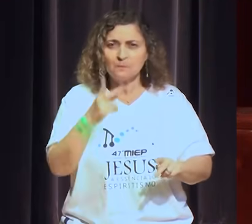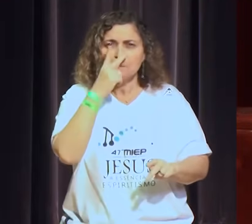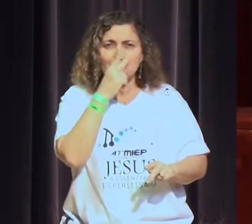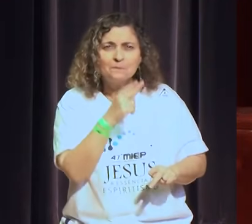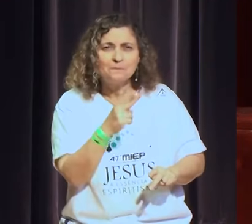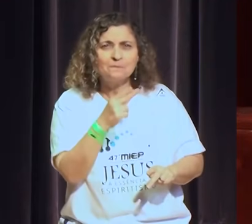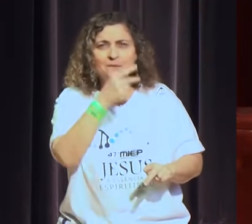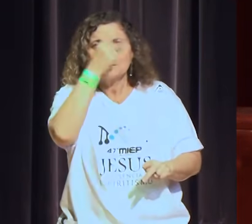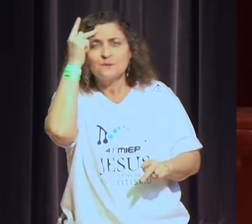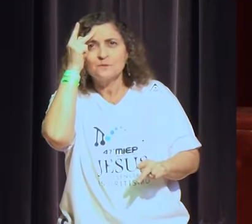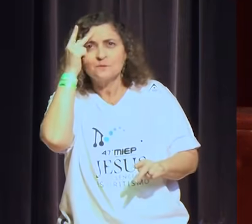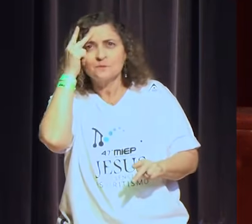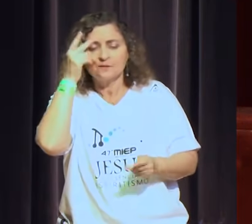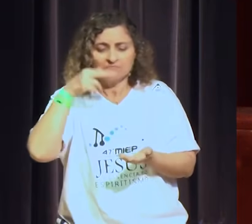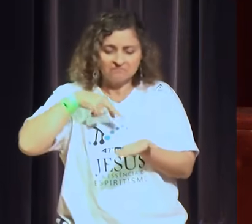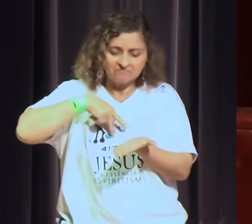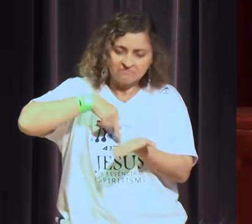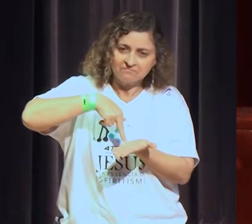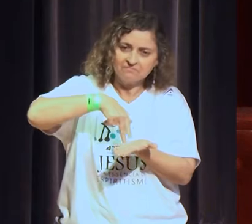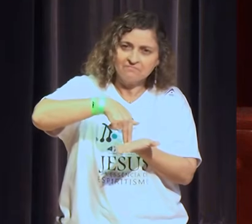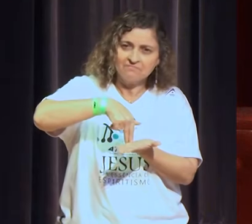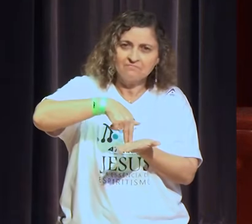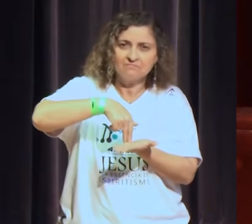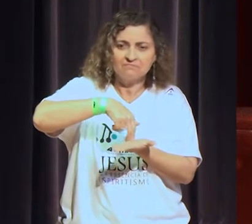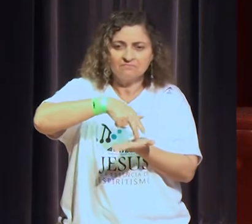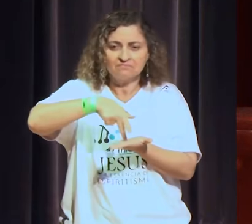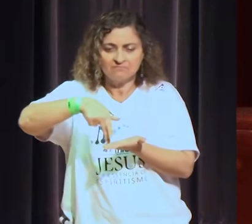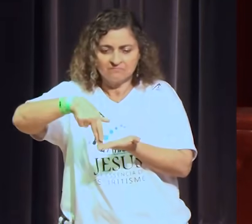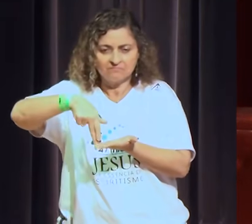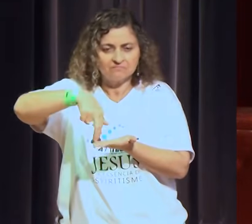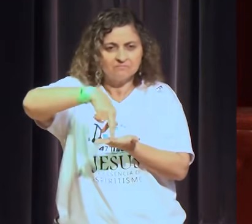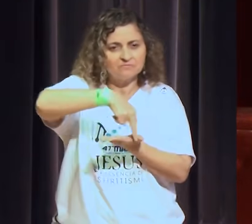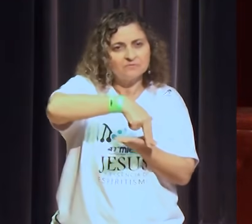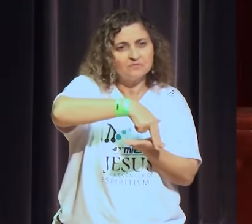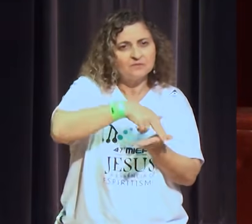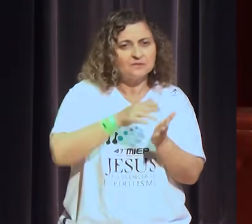o mineiro é um sujeito que anda entre frestas,